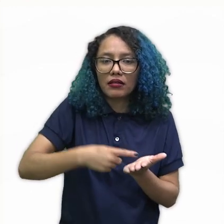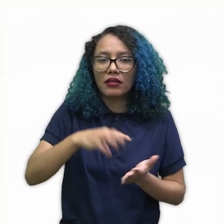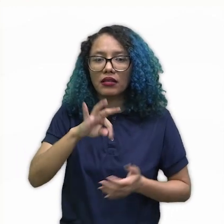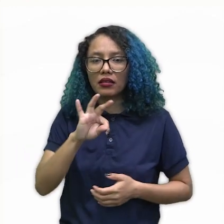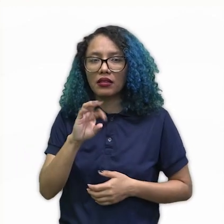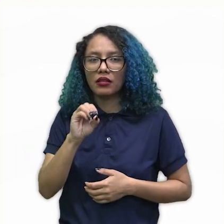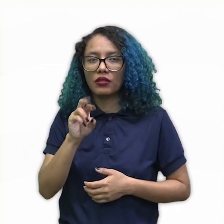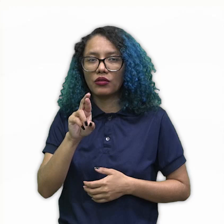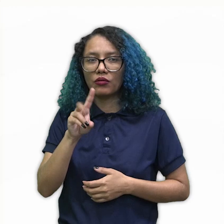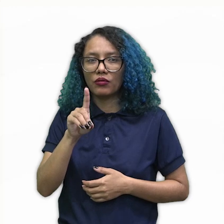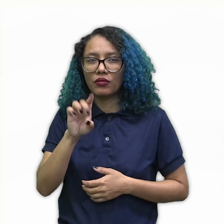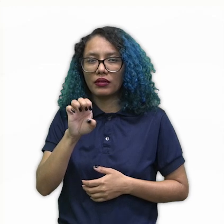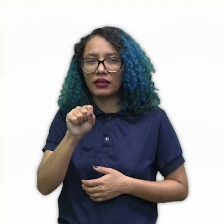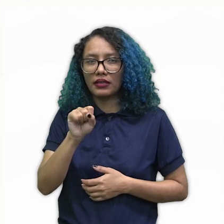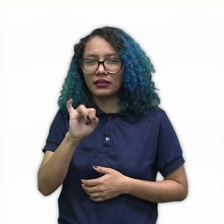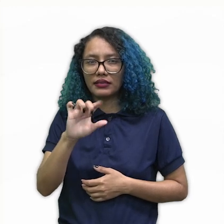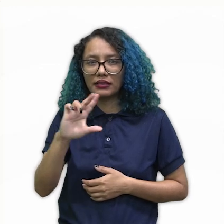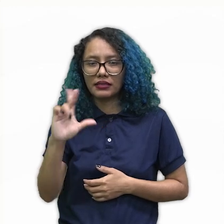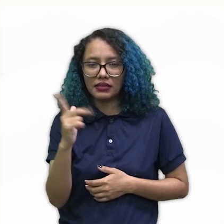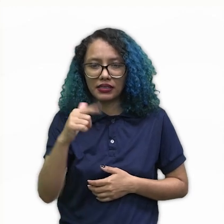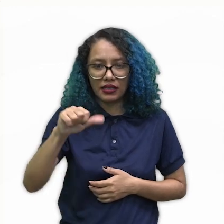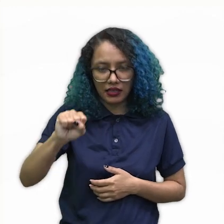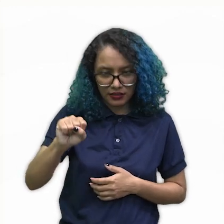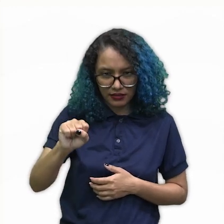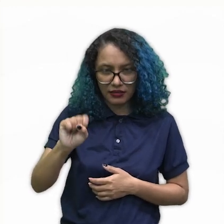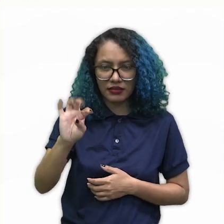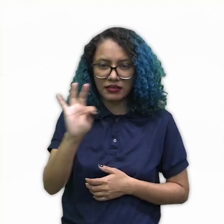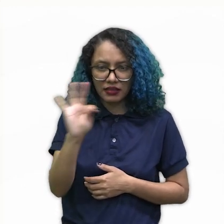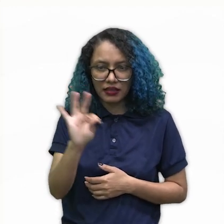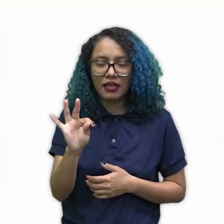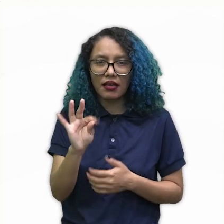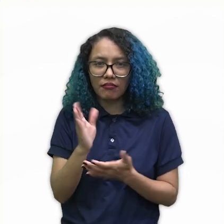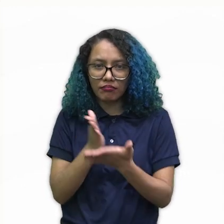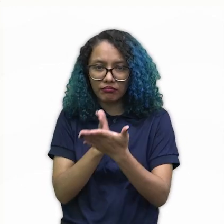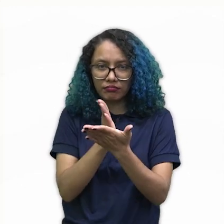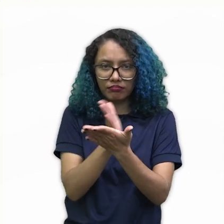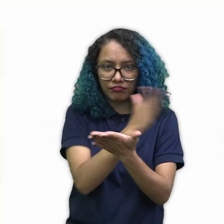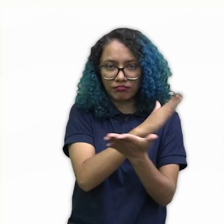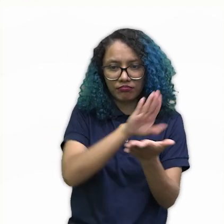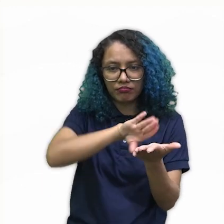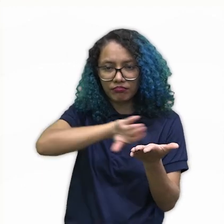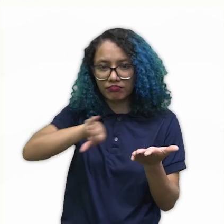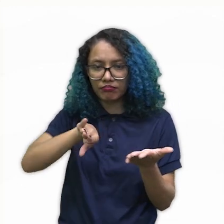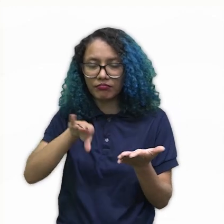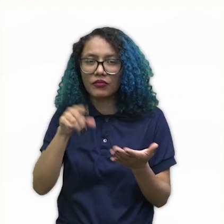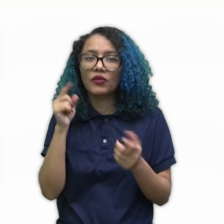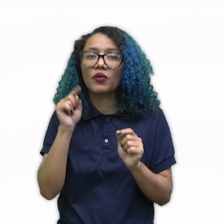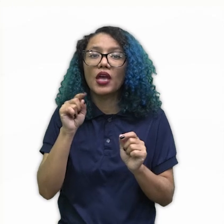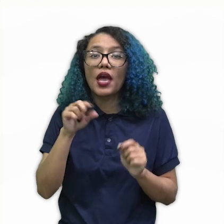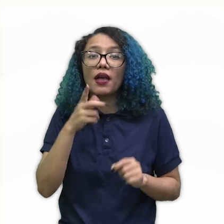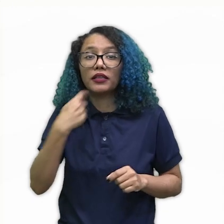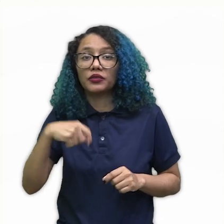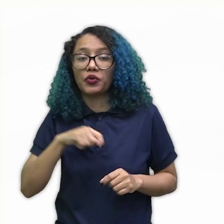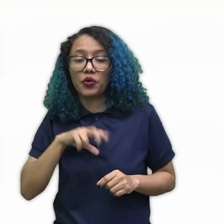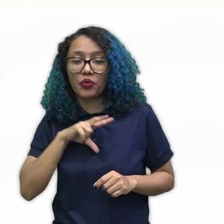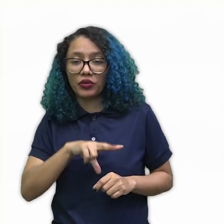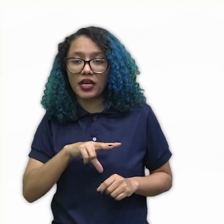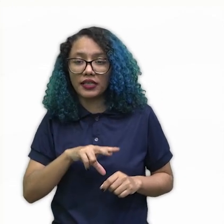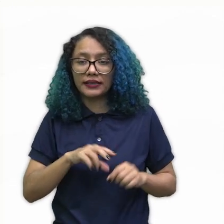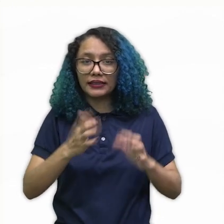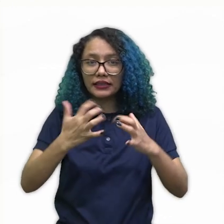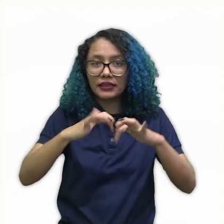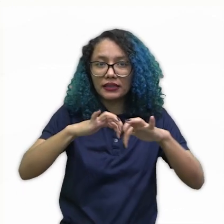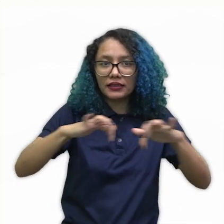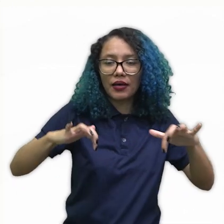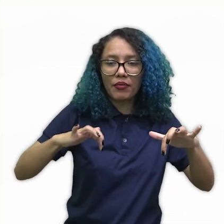vocês que Portugal e Espanha, que eram as grandes potências econômicas da época, dividiram o território onde hoje está